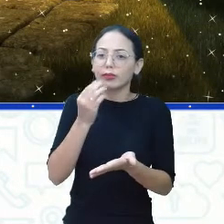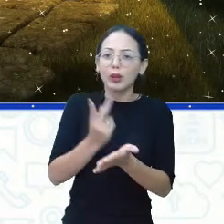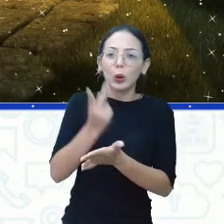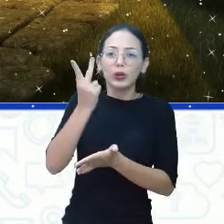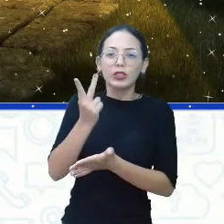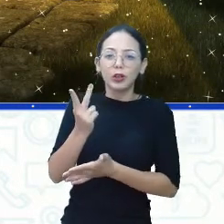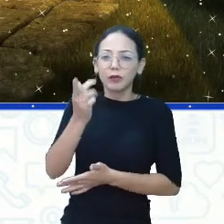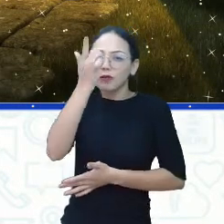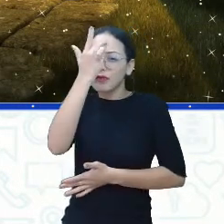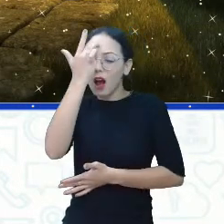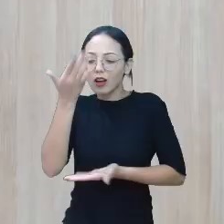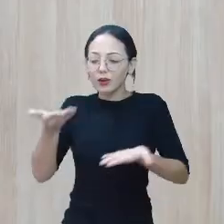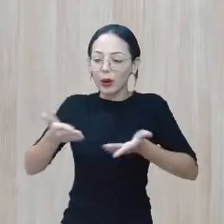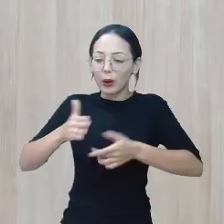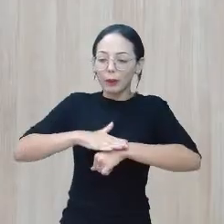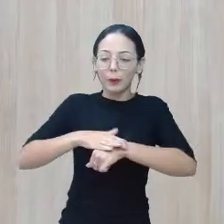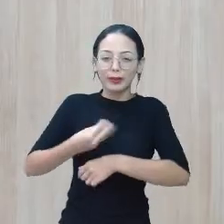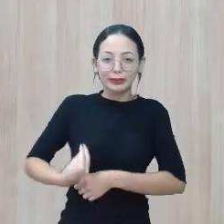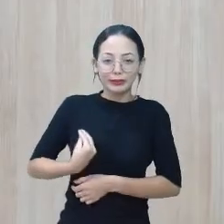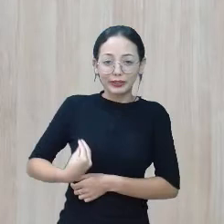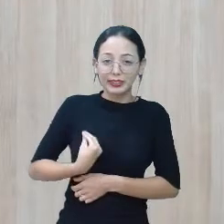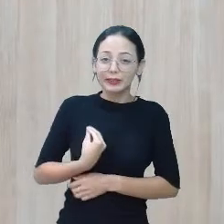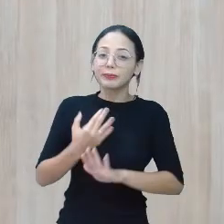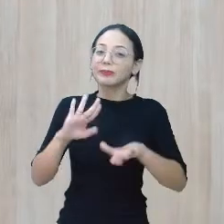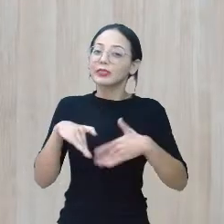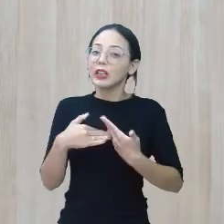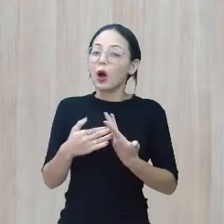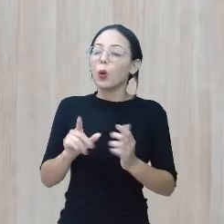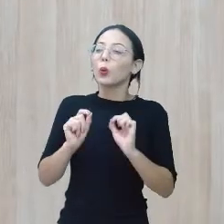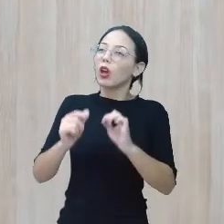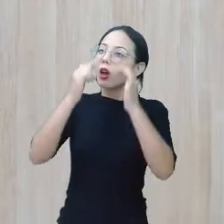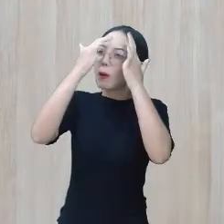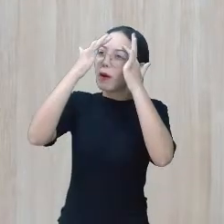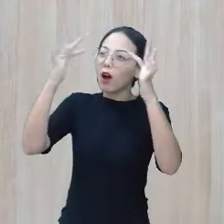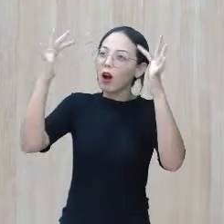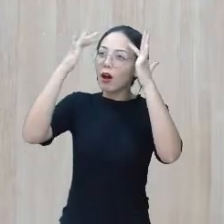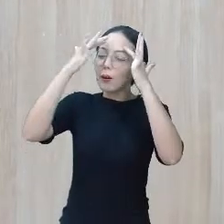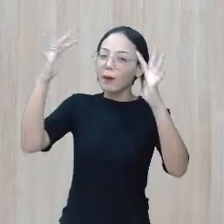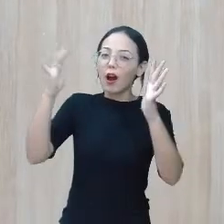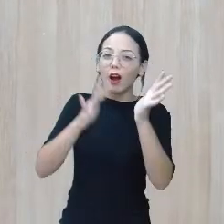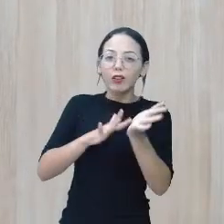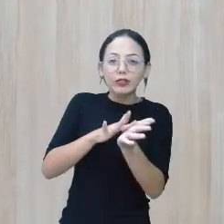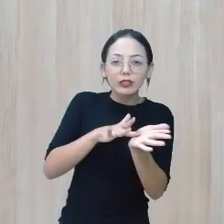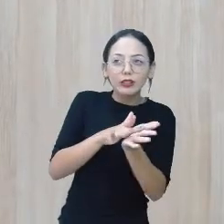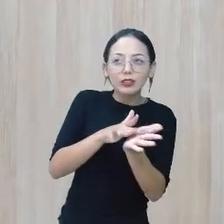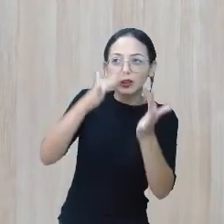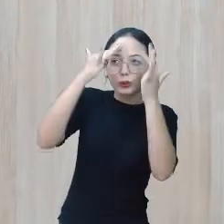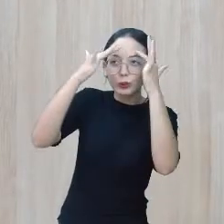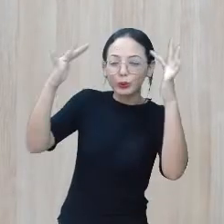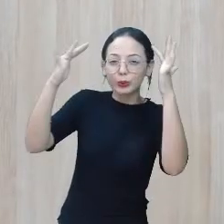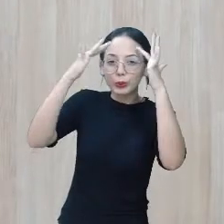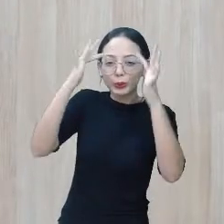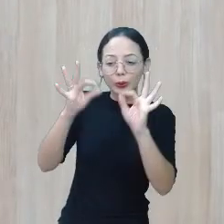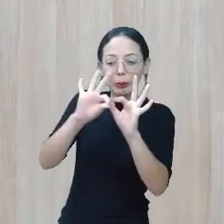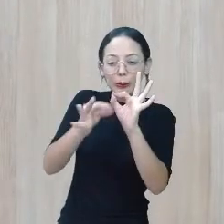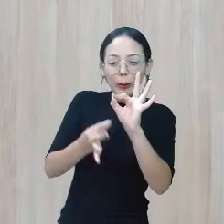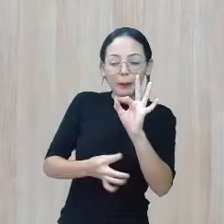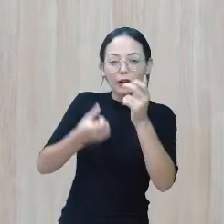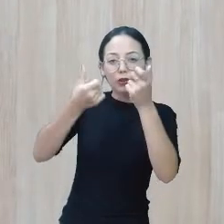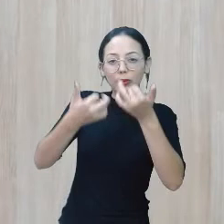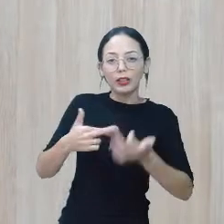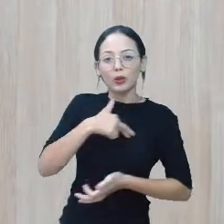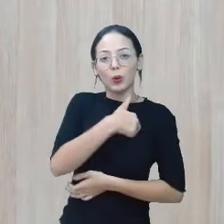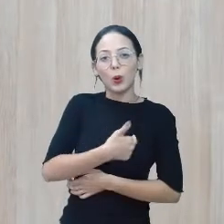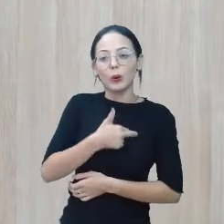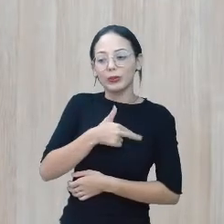muito facilmente no nosso dia a dia. Então a gente percebe que há um elemento ali de fantasia na descrição do romance do